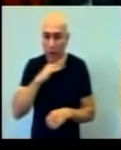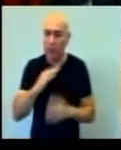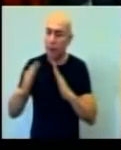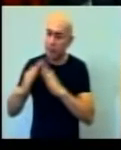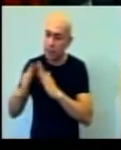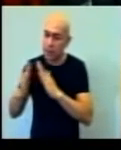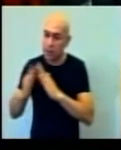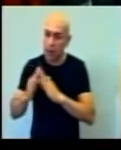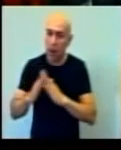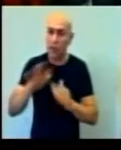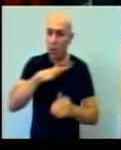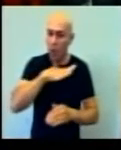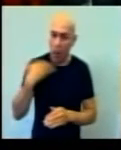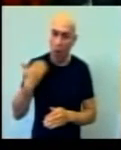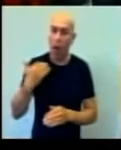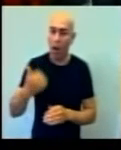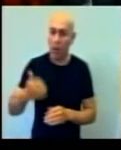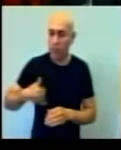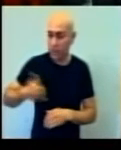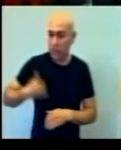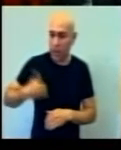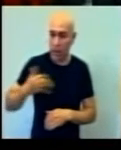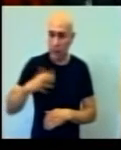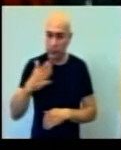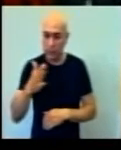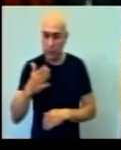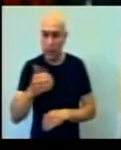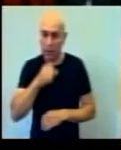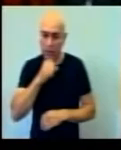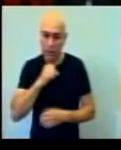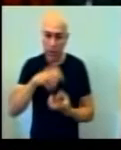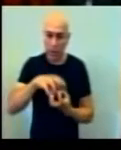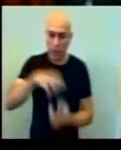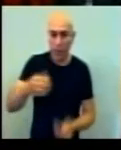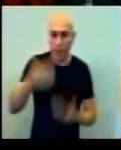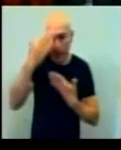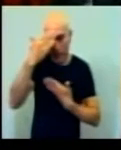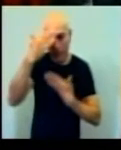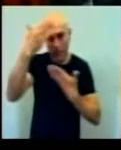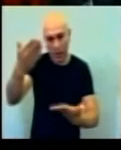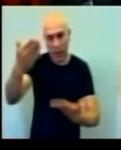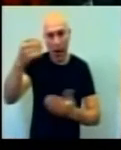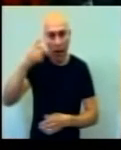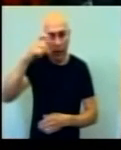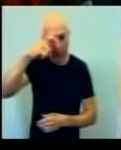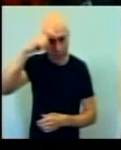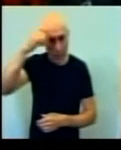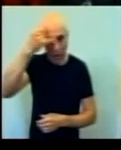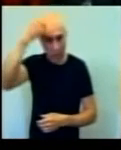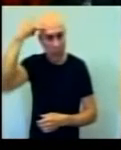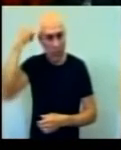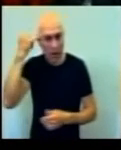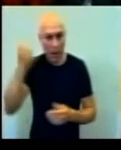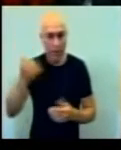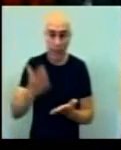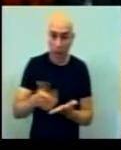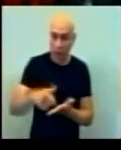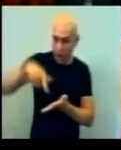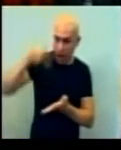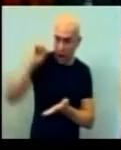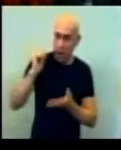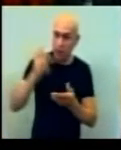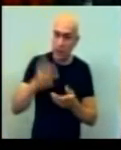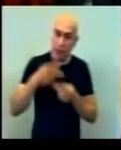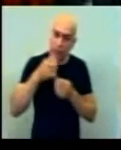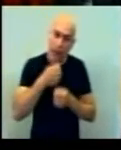os óbitos, eles são mais prevalentes nessa faixa etária. Obrigado, André, pelas informações. E antes de passar a